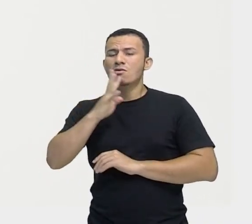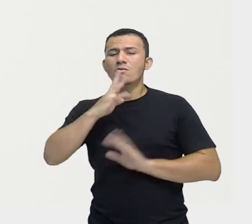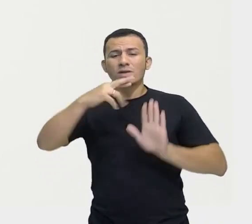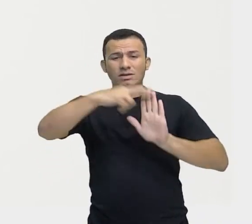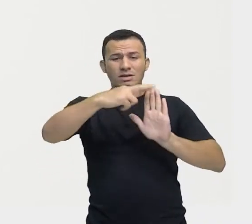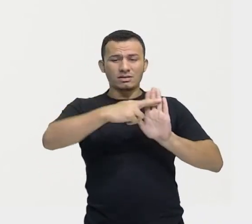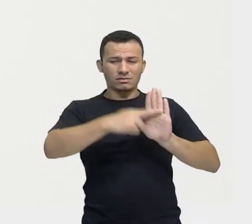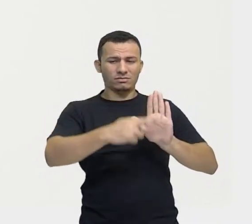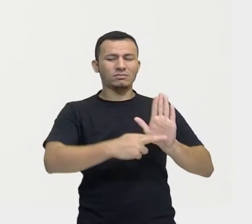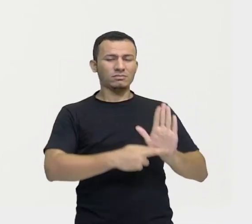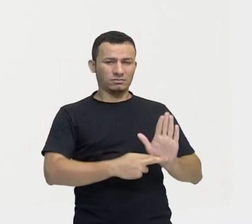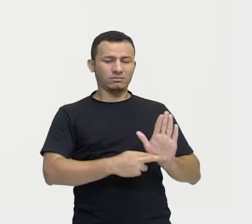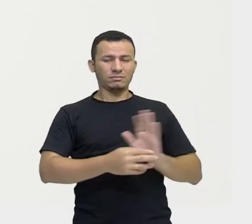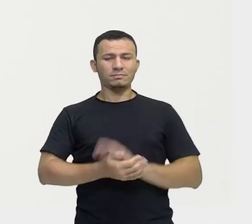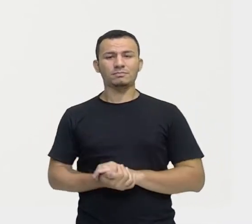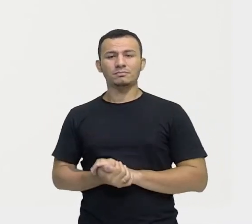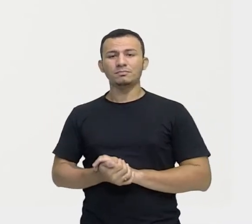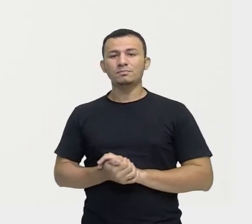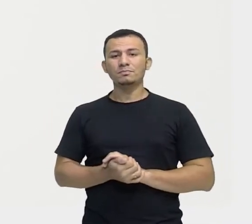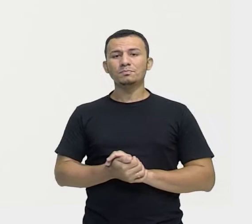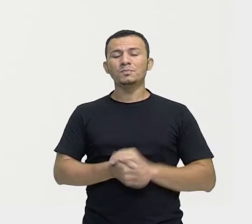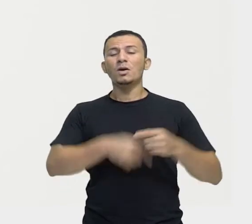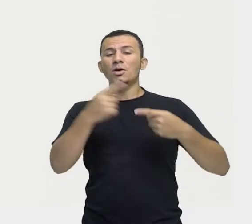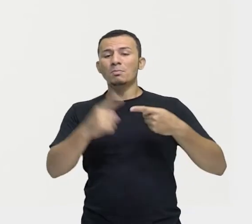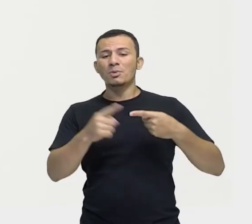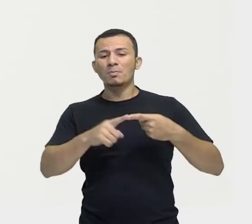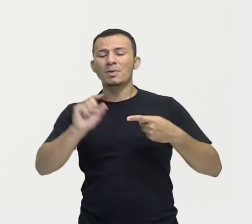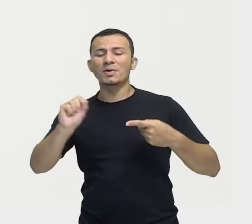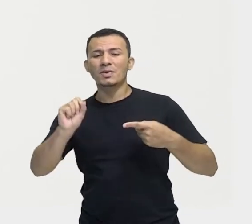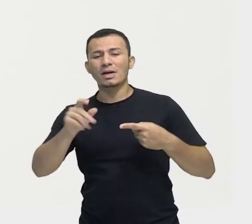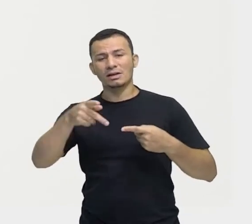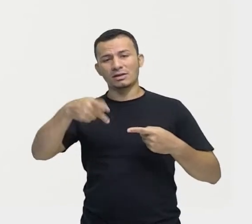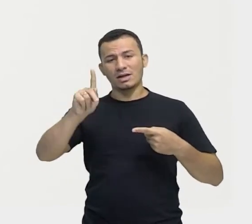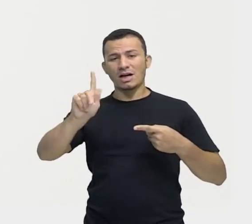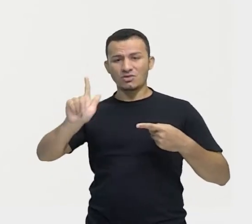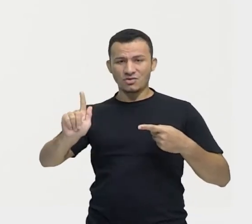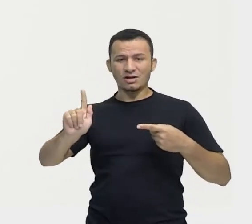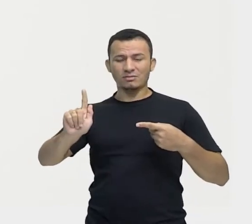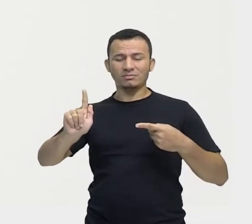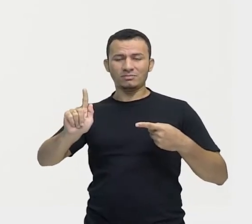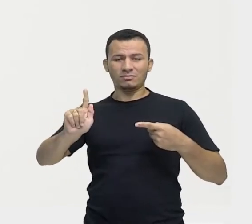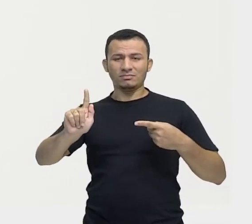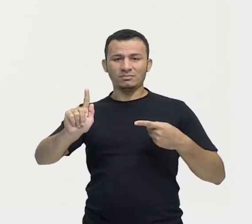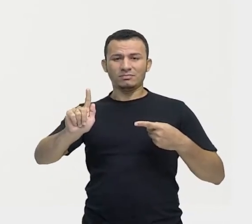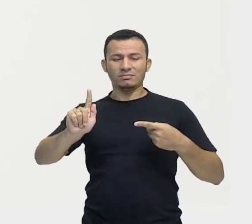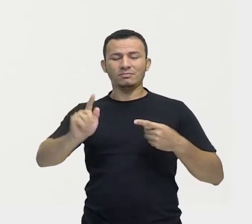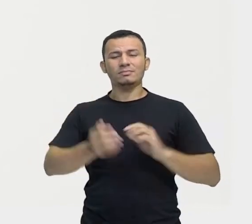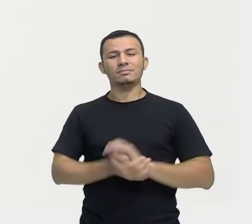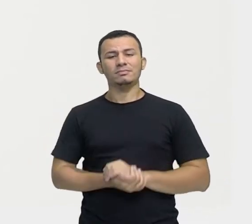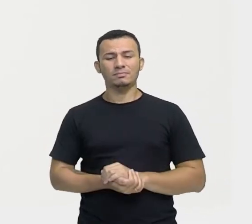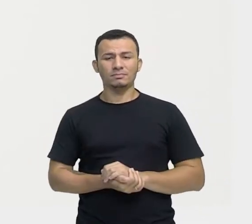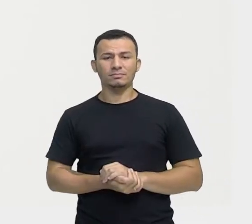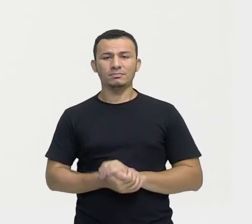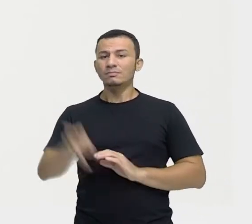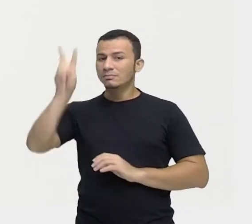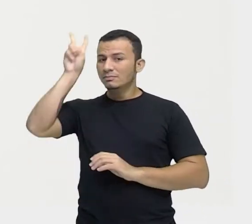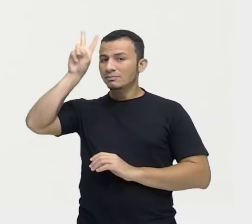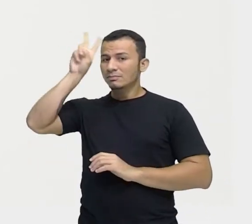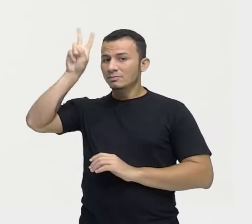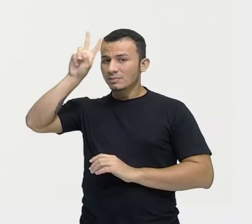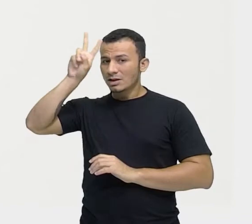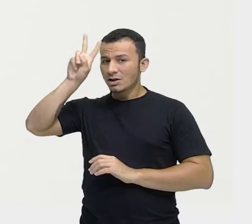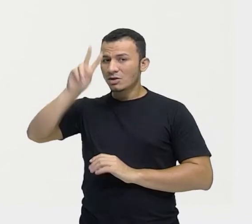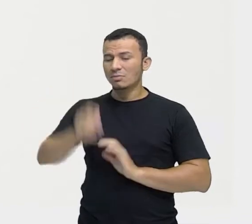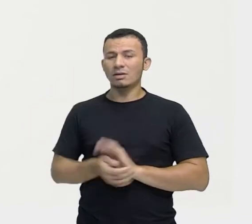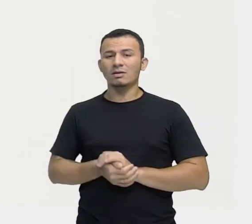essas medidas. Então, a primeira delas e mais famosa, o quilograma, representado por kg. Lembre-se, quilograma